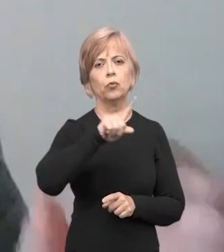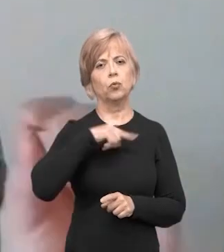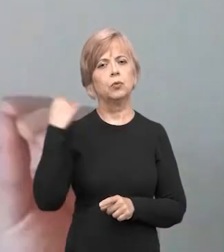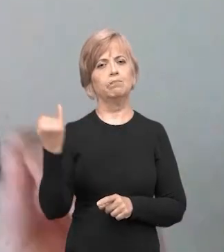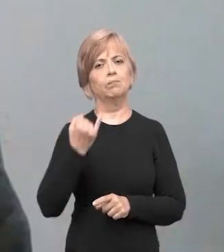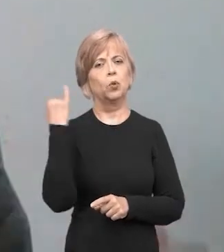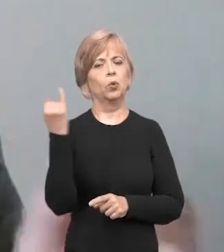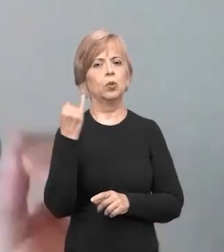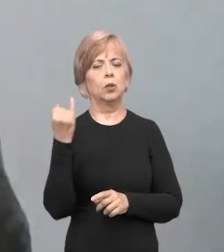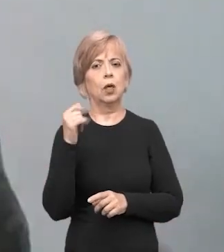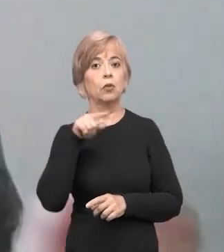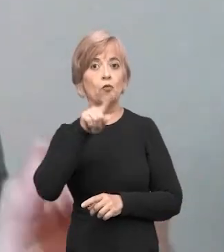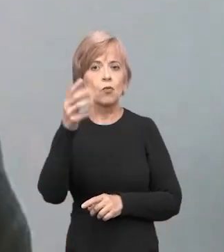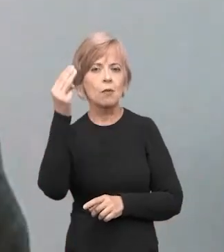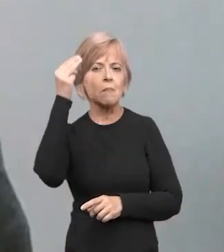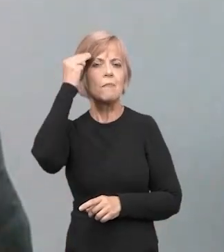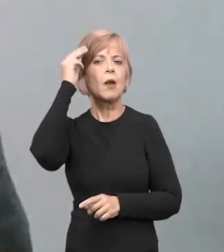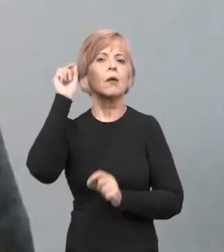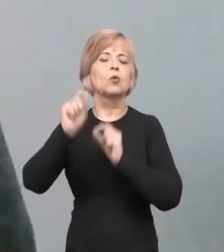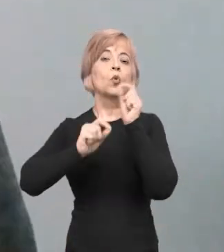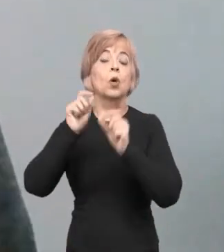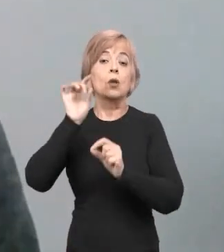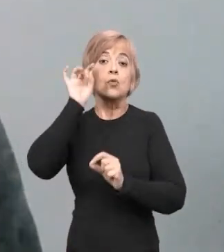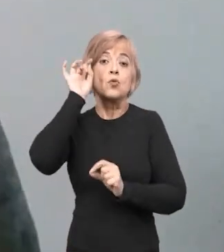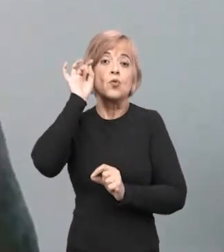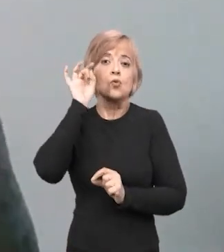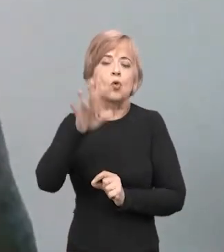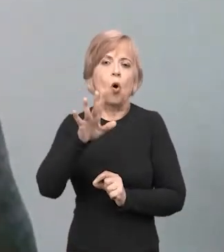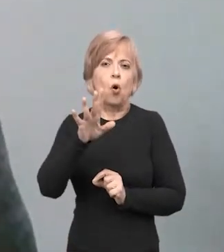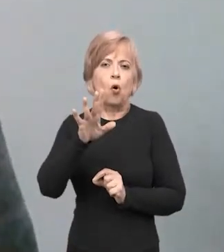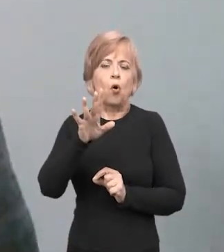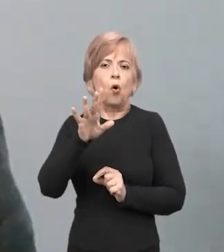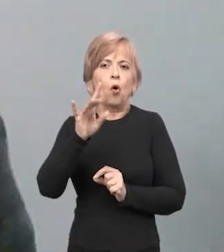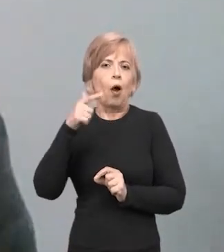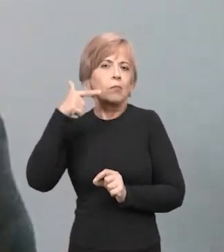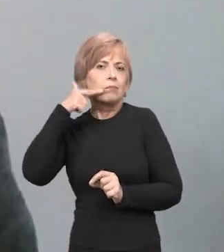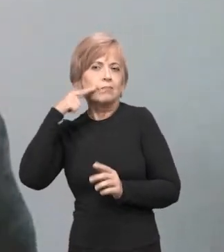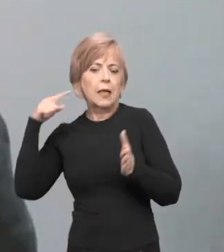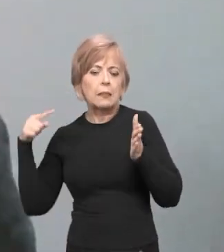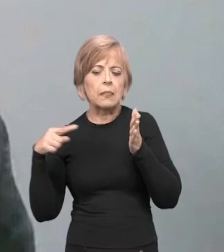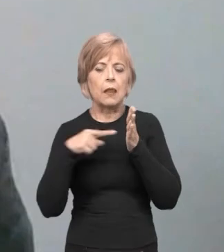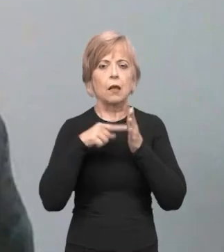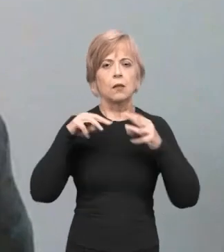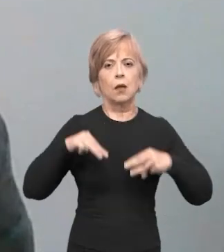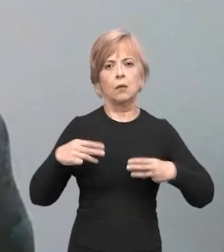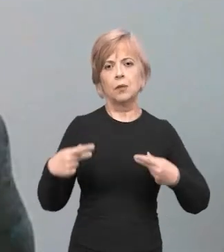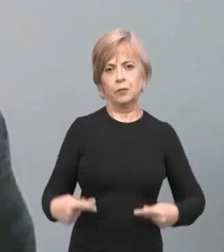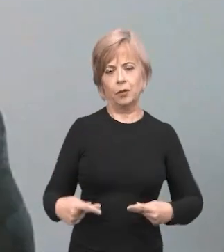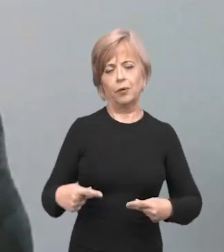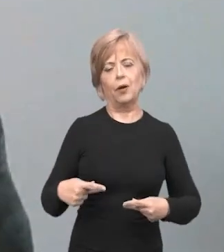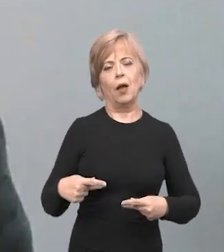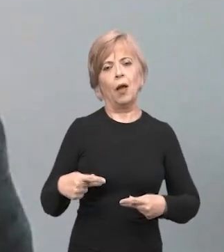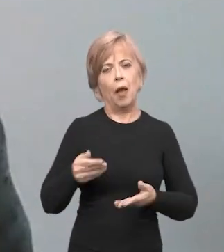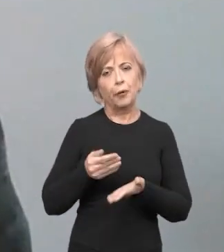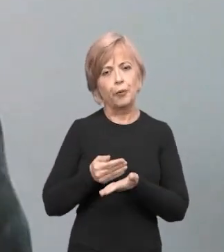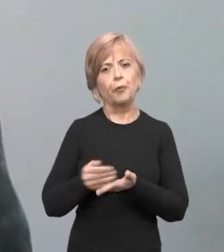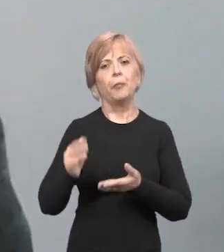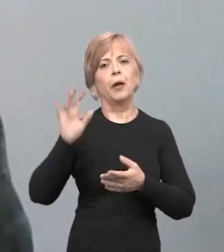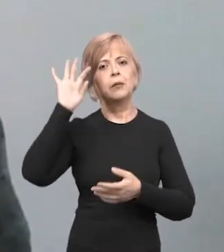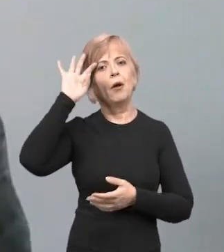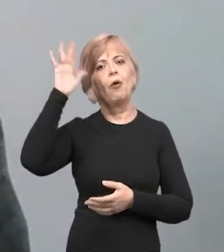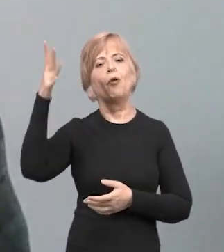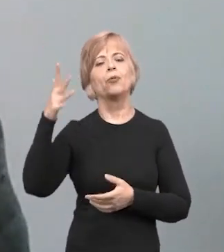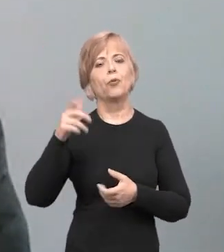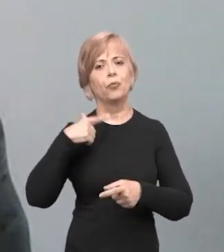importante que vocês tenham em mente que somente chegando a denúncia até o Ministério Público é que